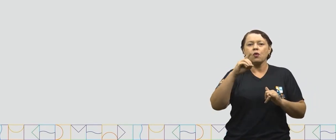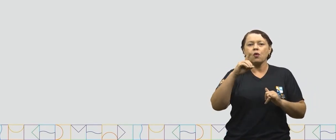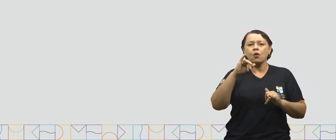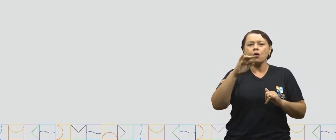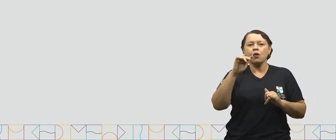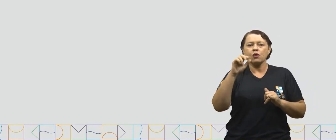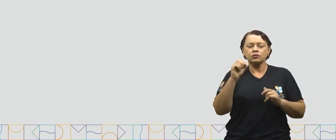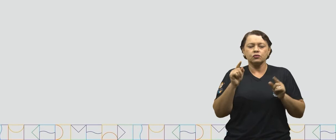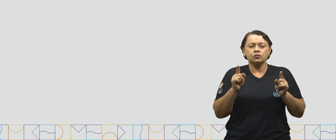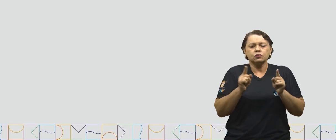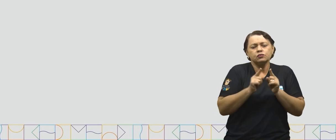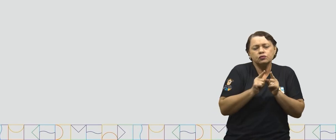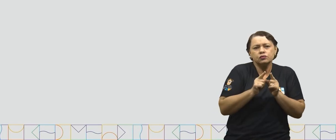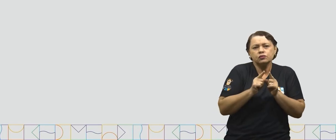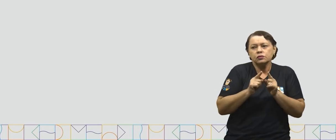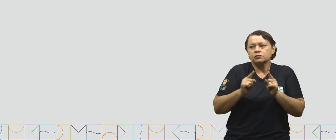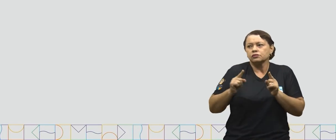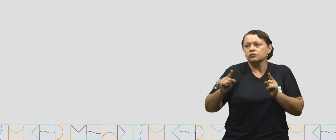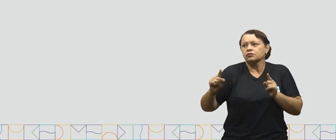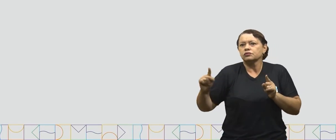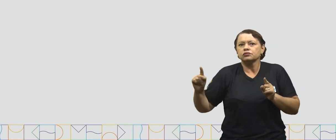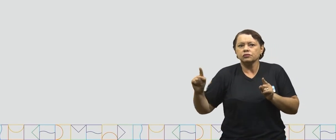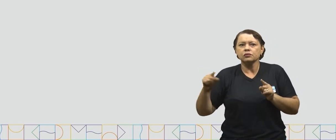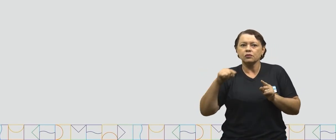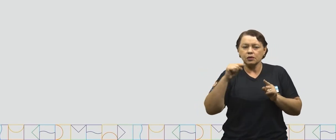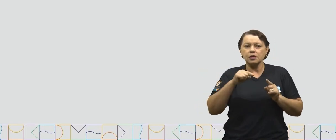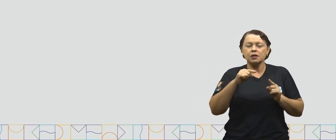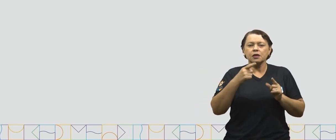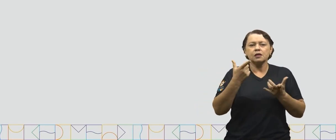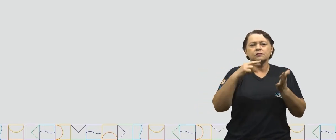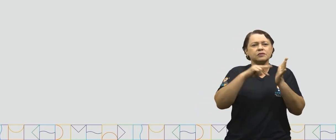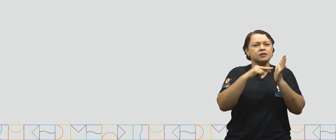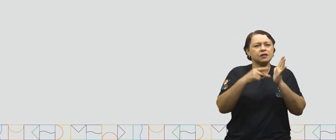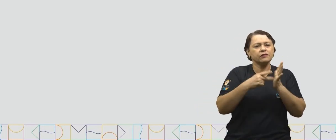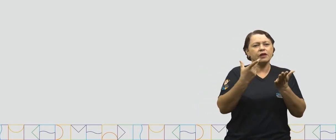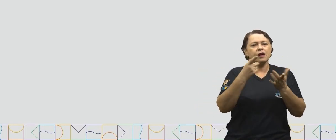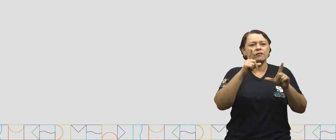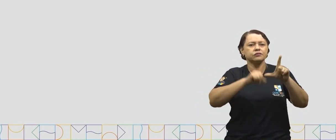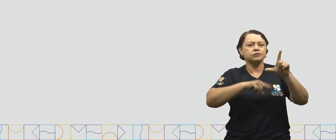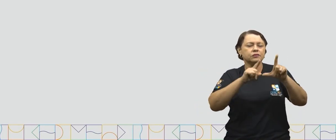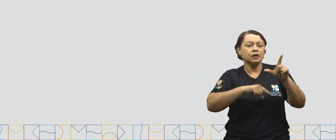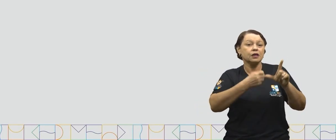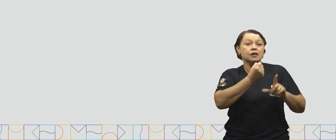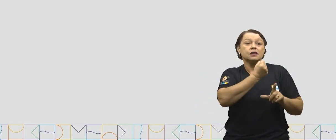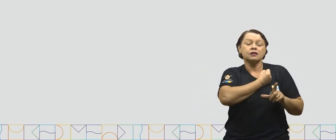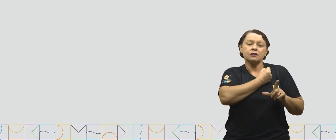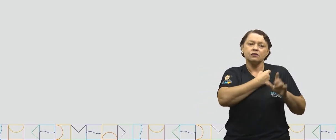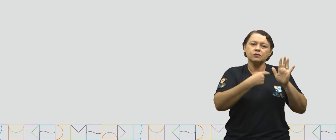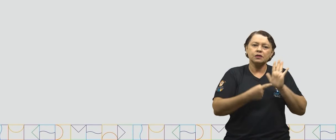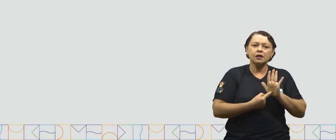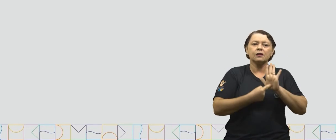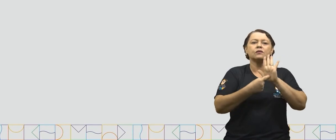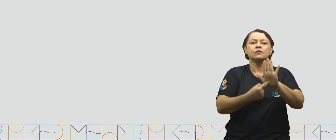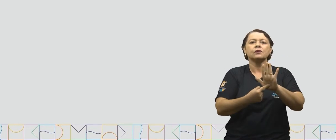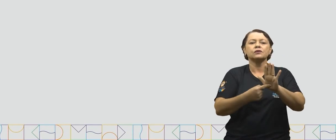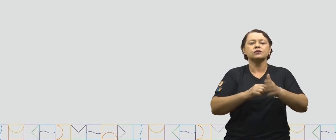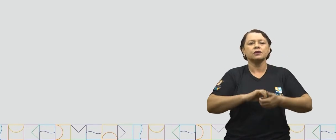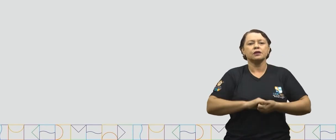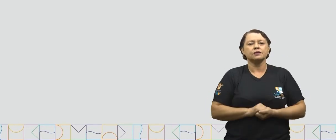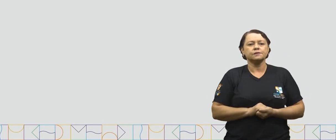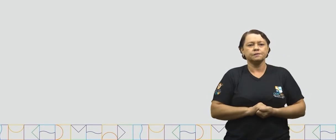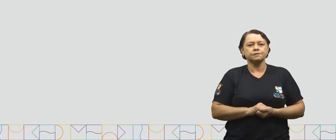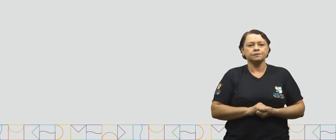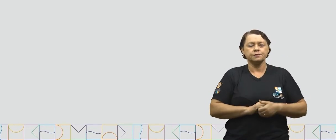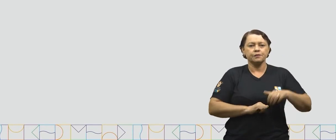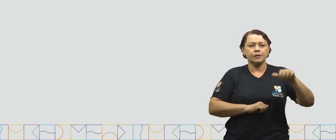e longos. Esses sinais significavam letras e números e eram representados por